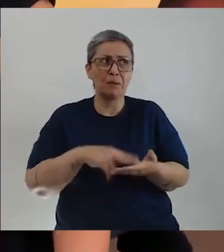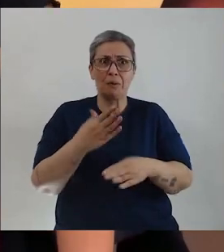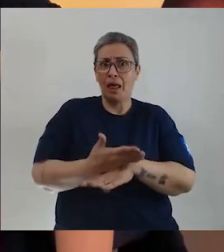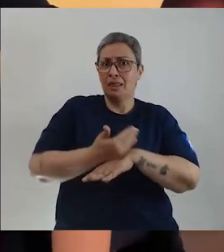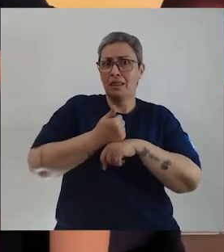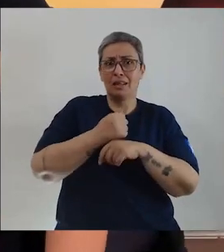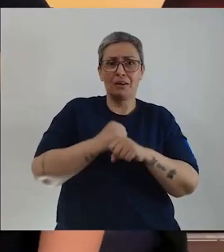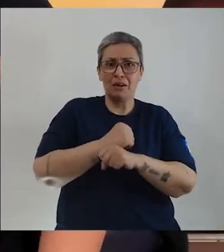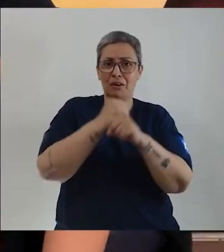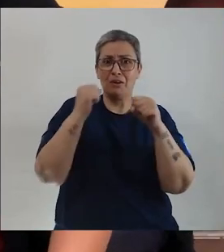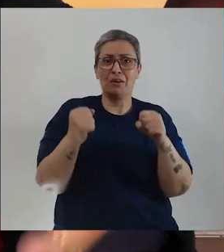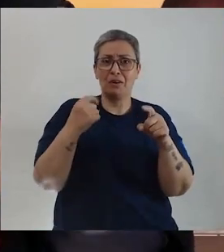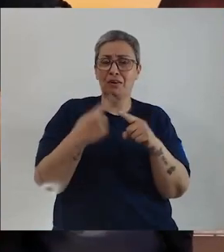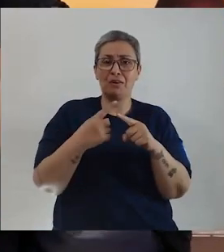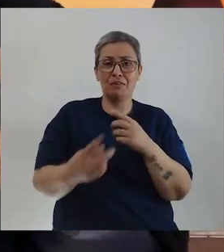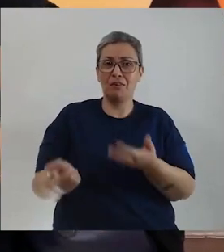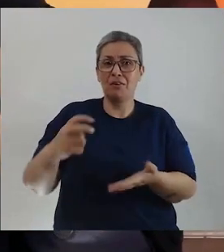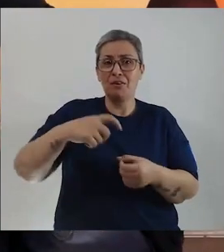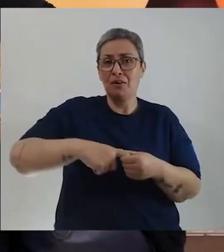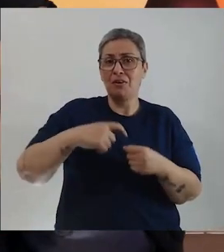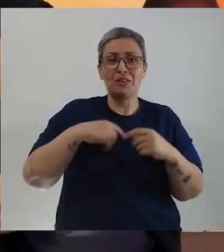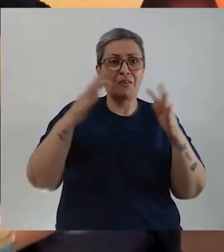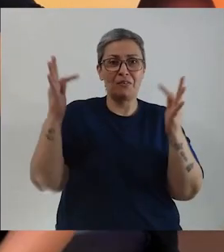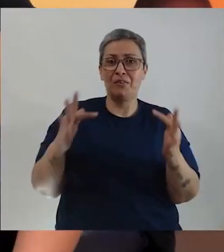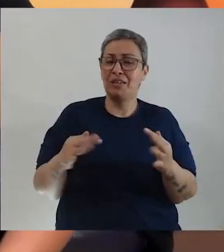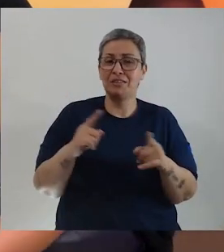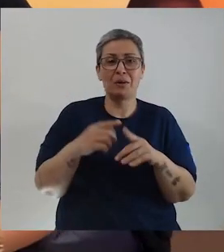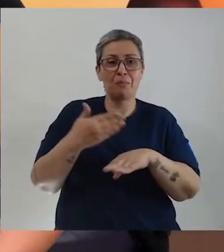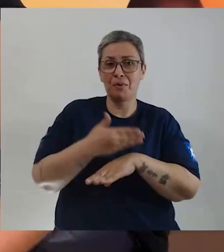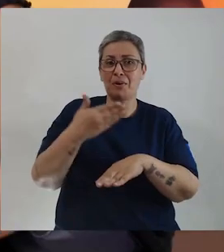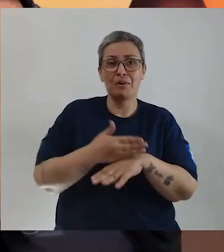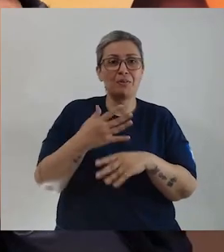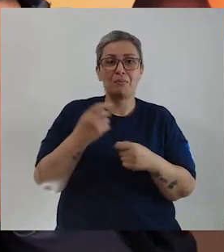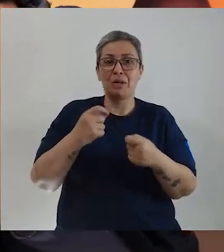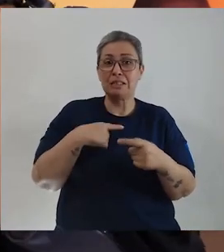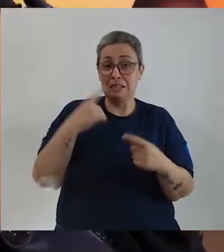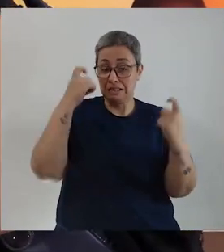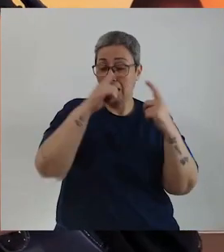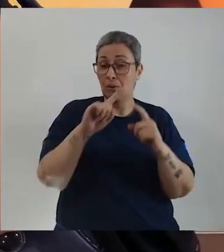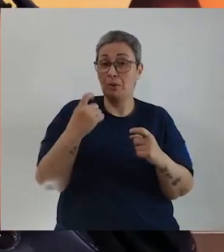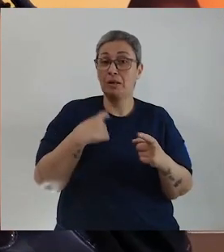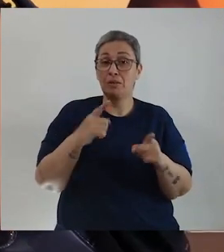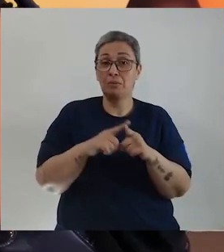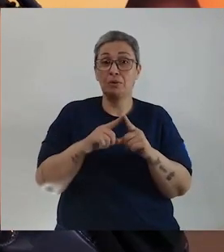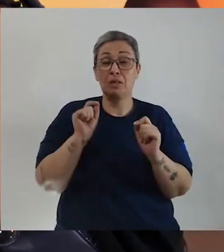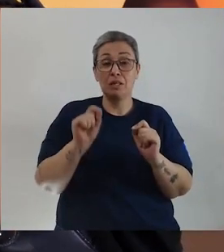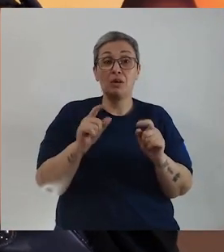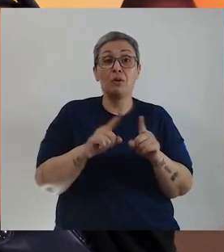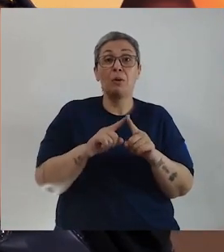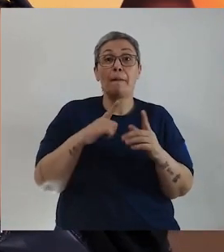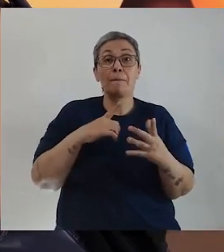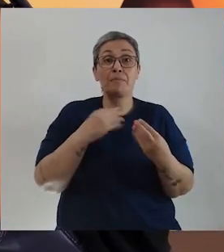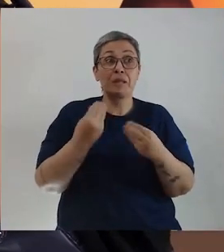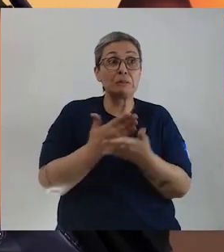manhã cedo. Na volta assim, ele ficou muito feliz assim, participar, porque ele tinha muita dificuldade. Quando ele era mais pequeno,